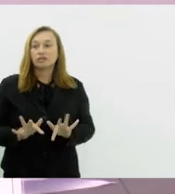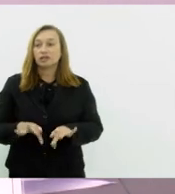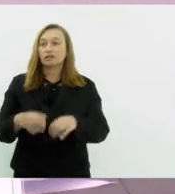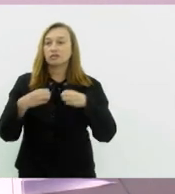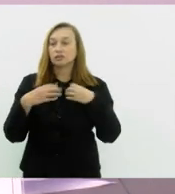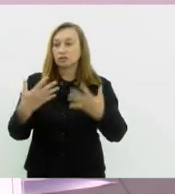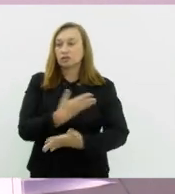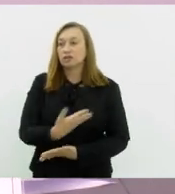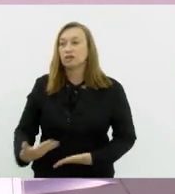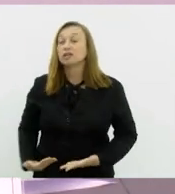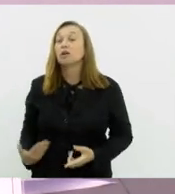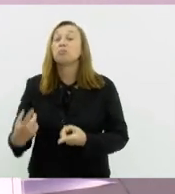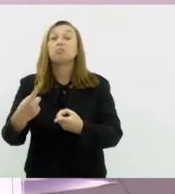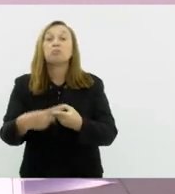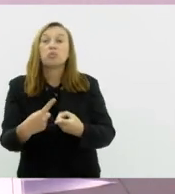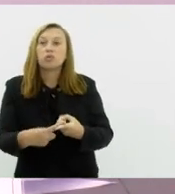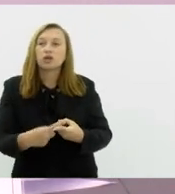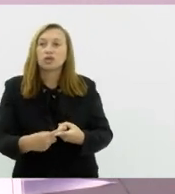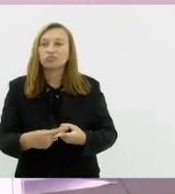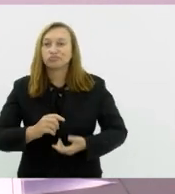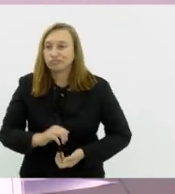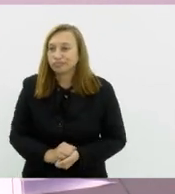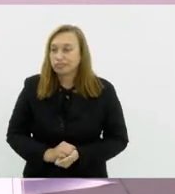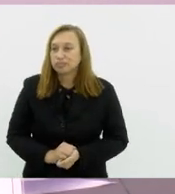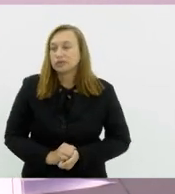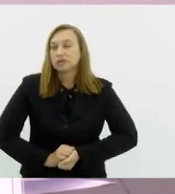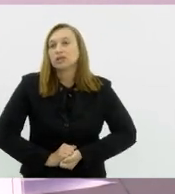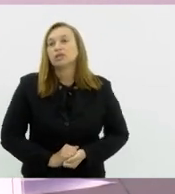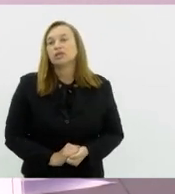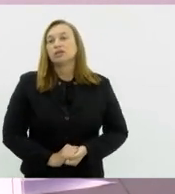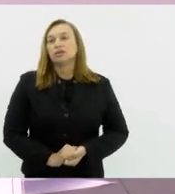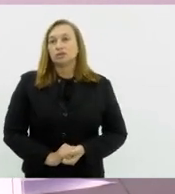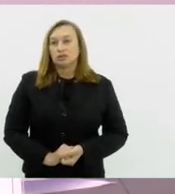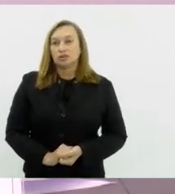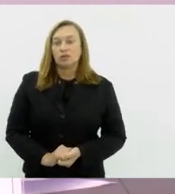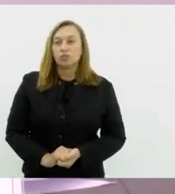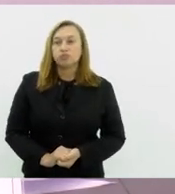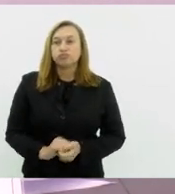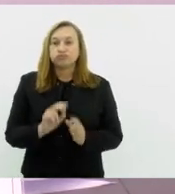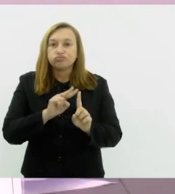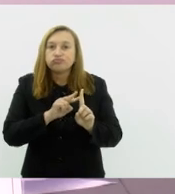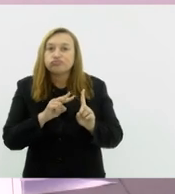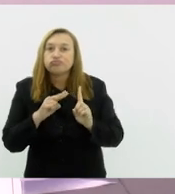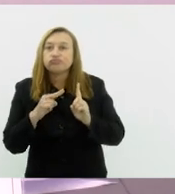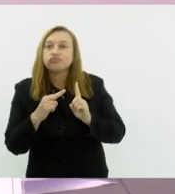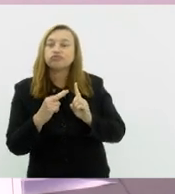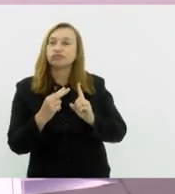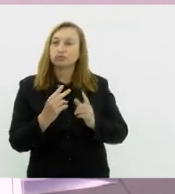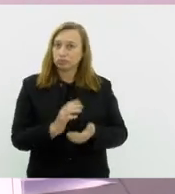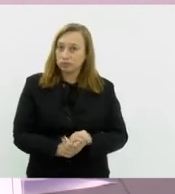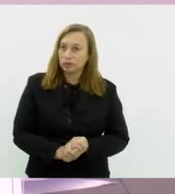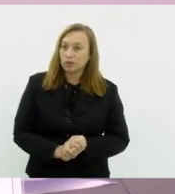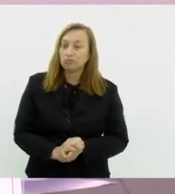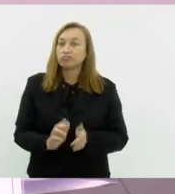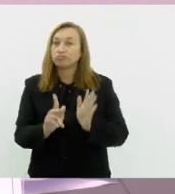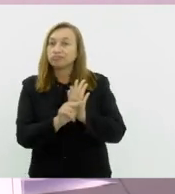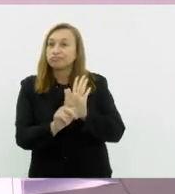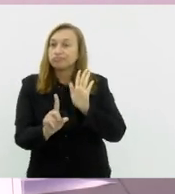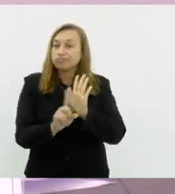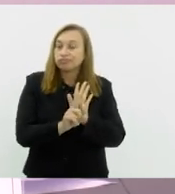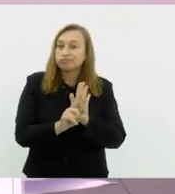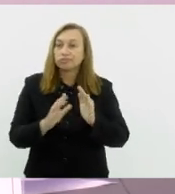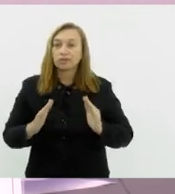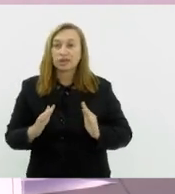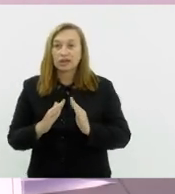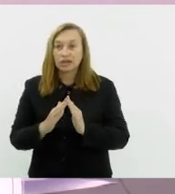porque o volume, né, seja o olhar mais aprimorado sobre o projeto de lei, que a Casa